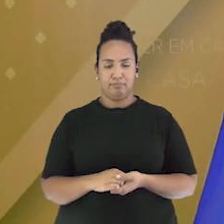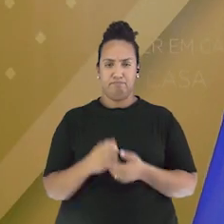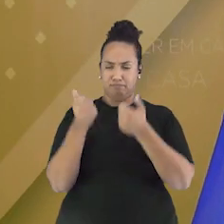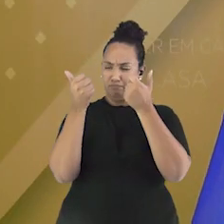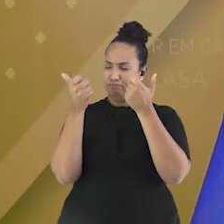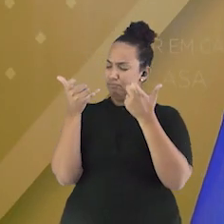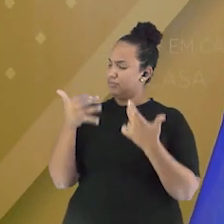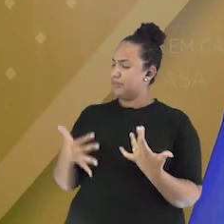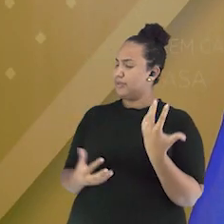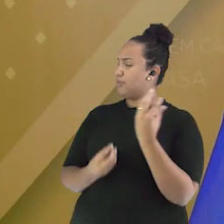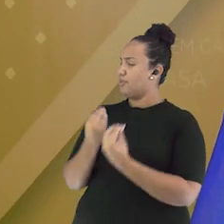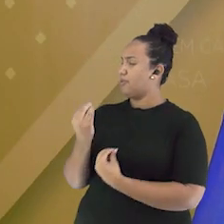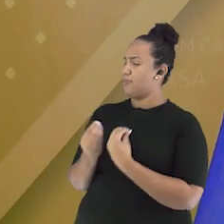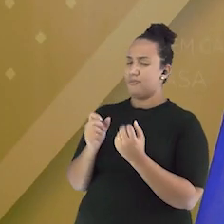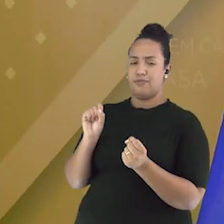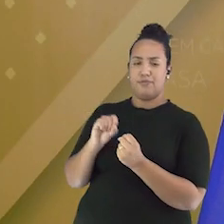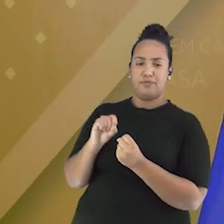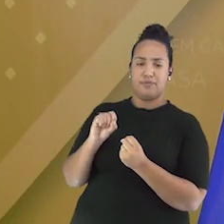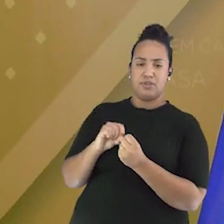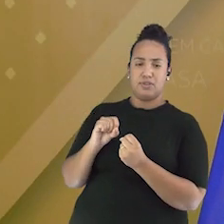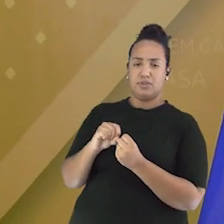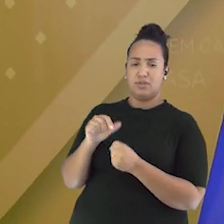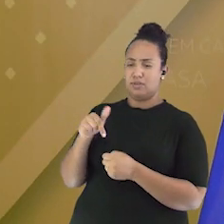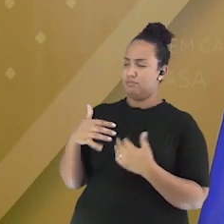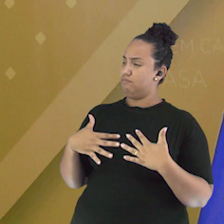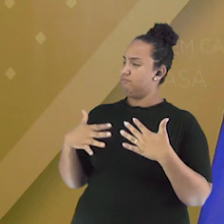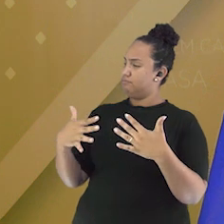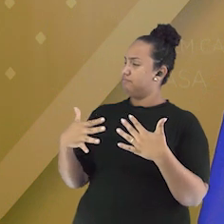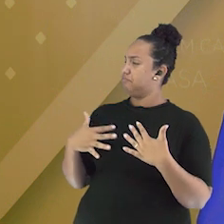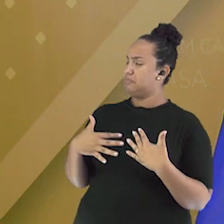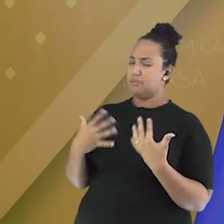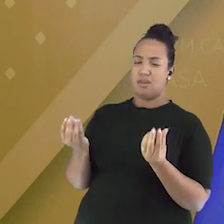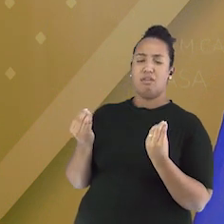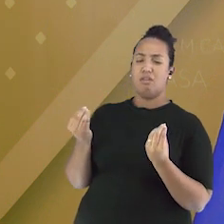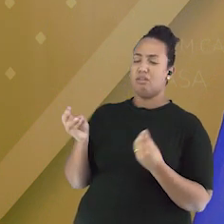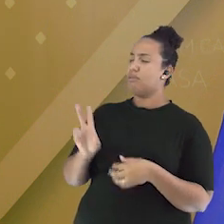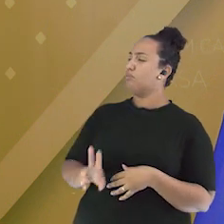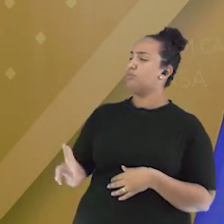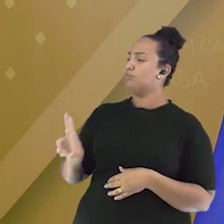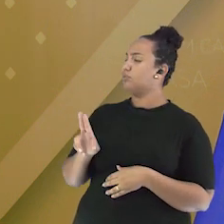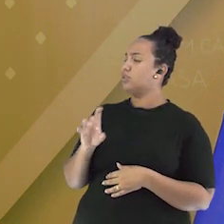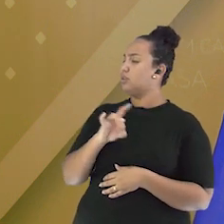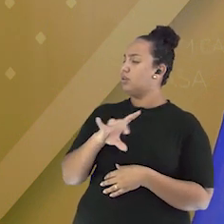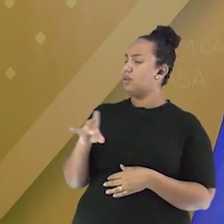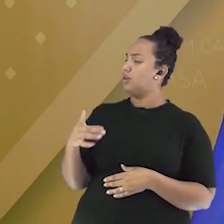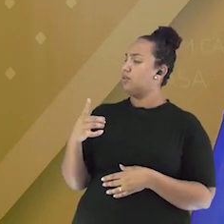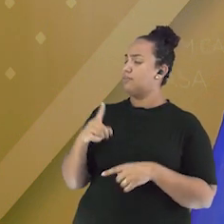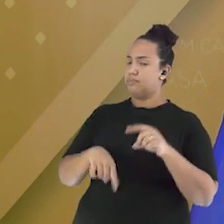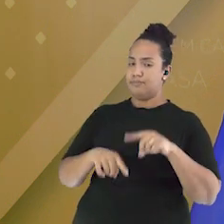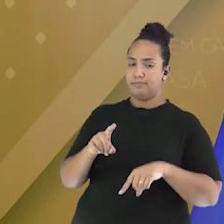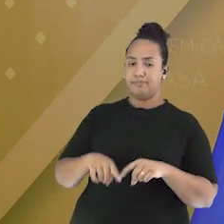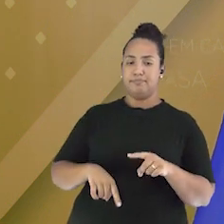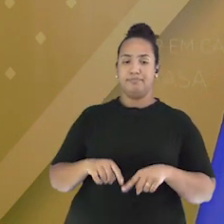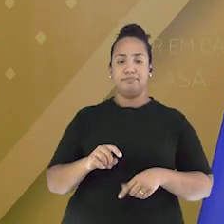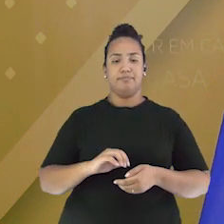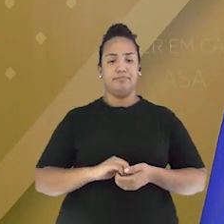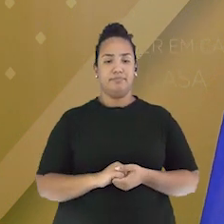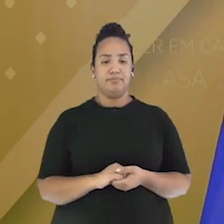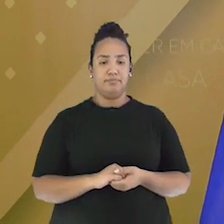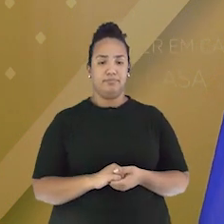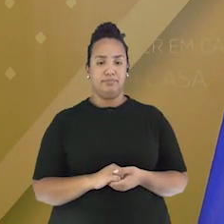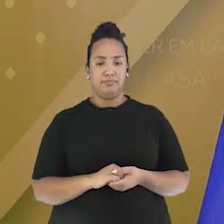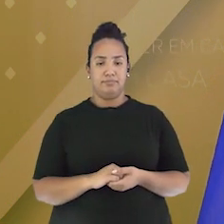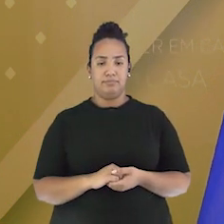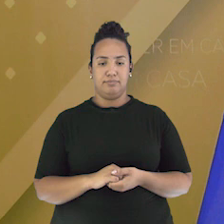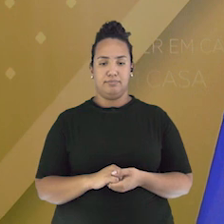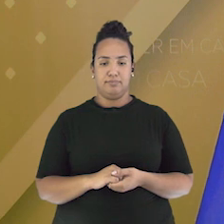você explica como é que é feito, assim, se é pulmão artificial, para que serve cada material? Sim, sim.